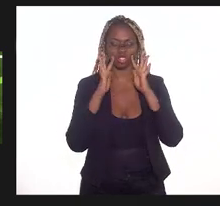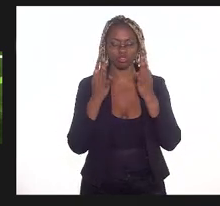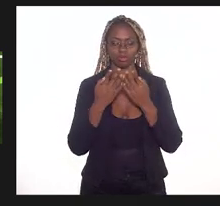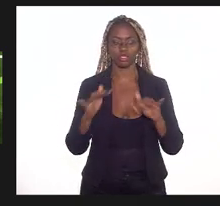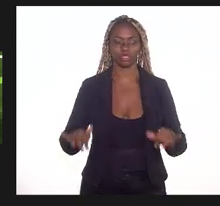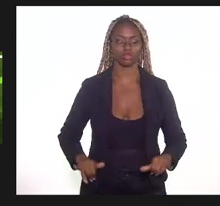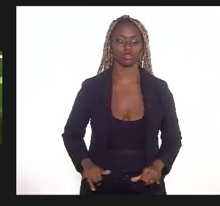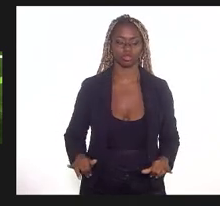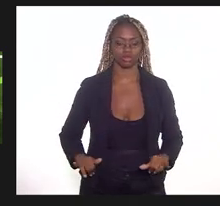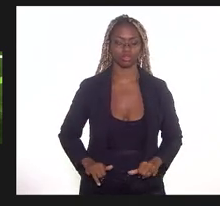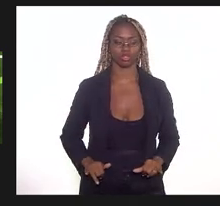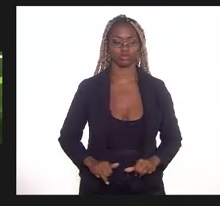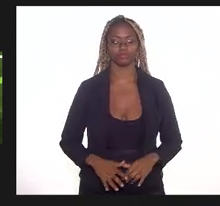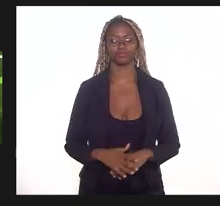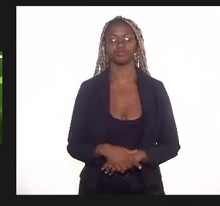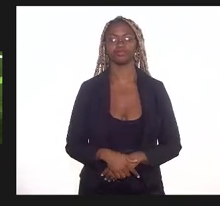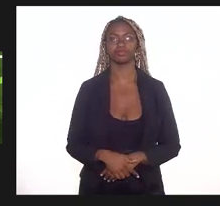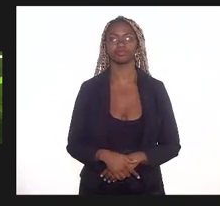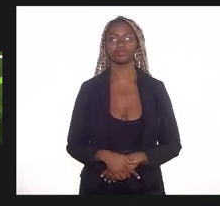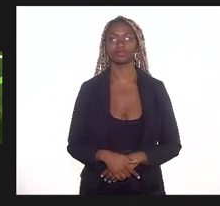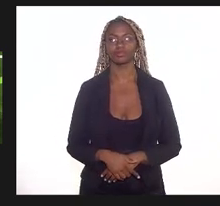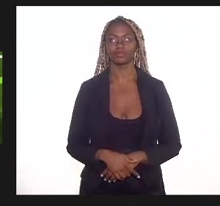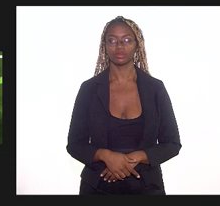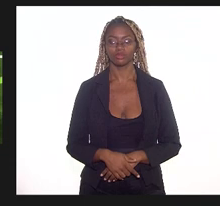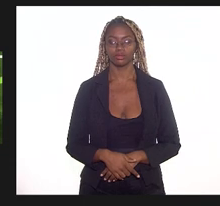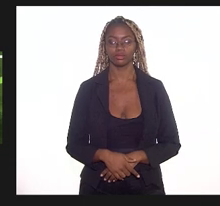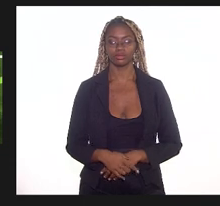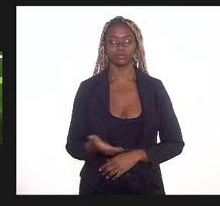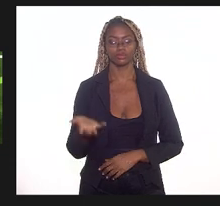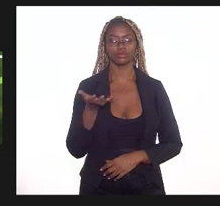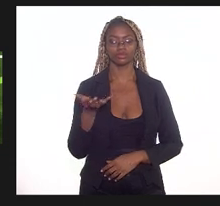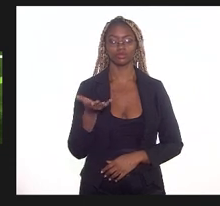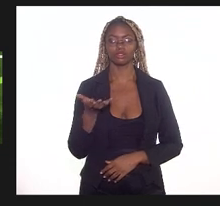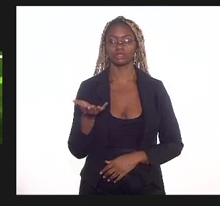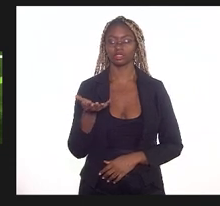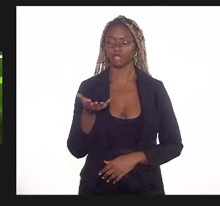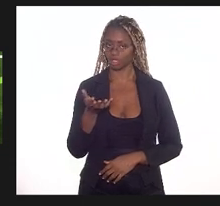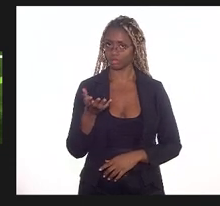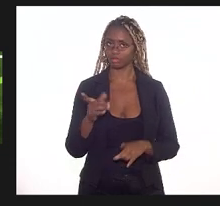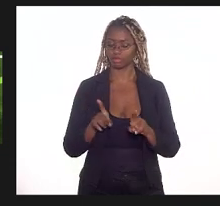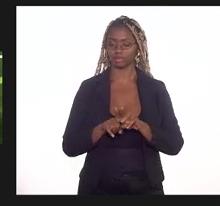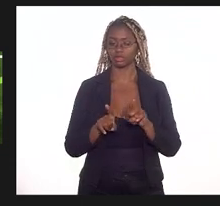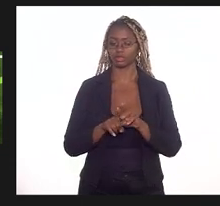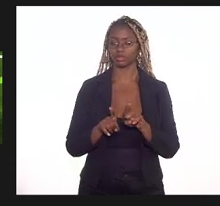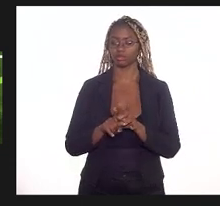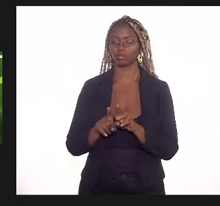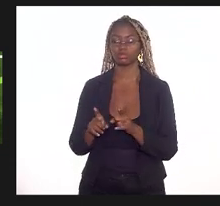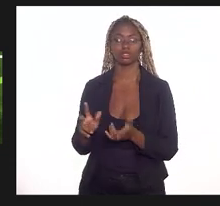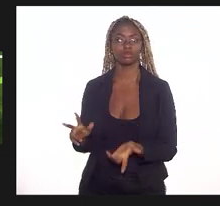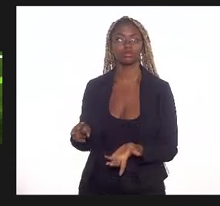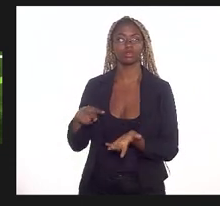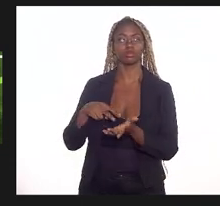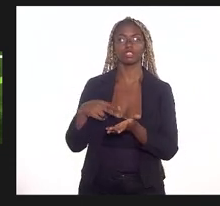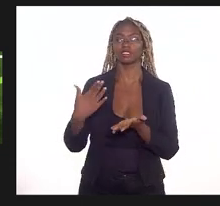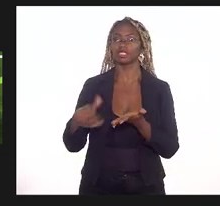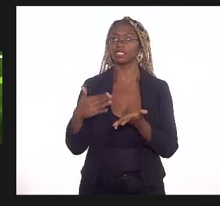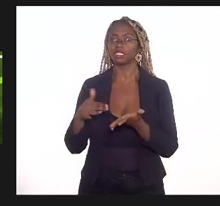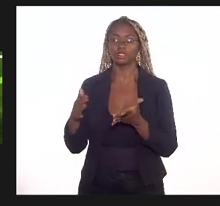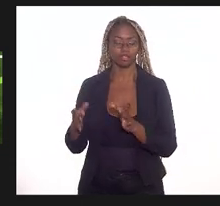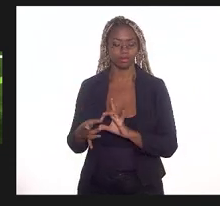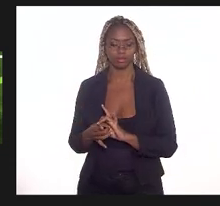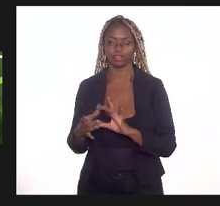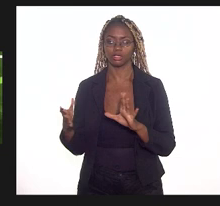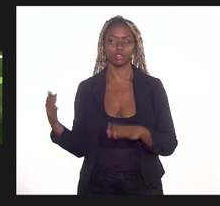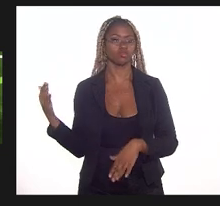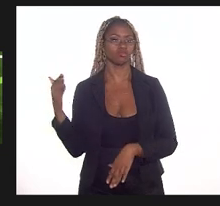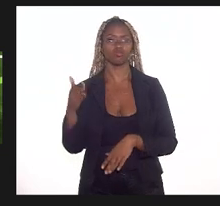raras. Eu quero aqui colocar a nossa secretaria de portas abertas. A